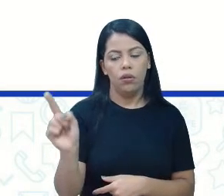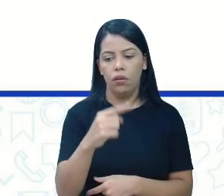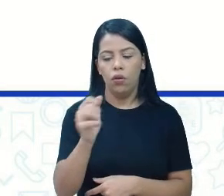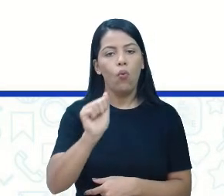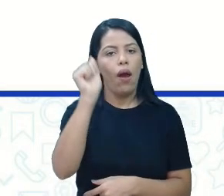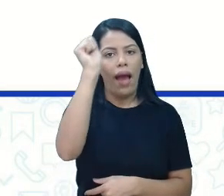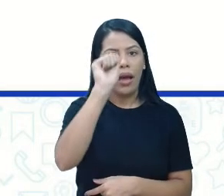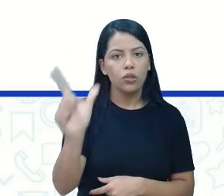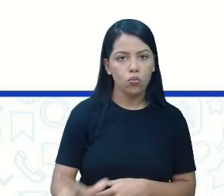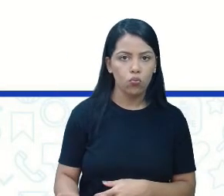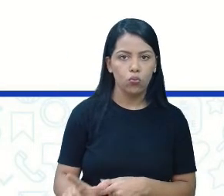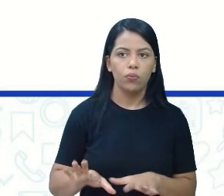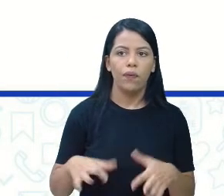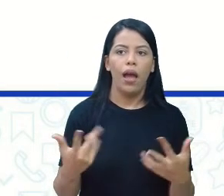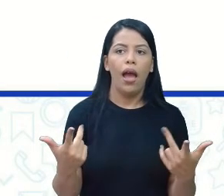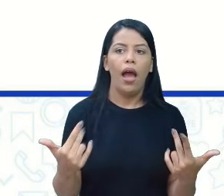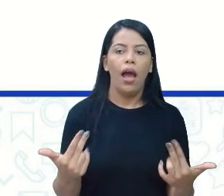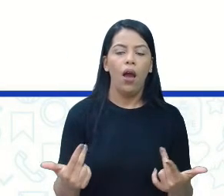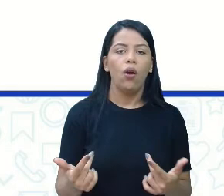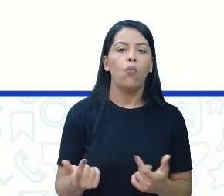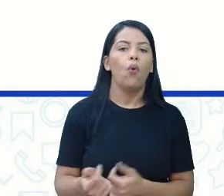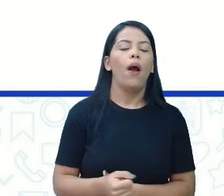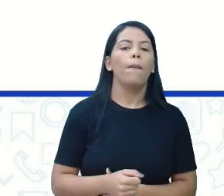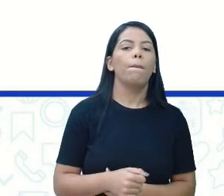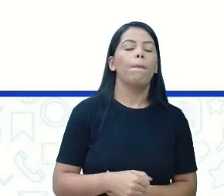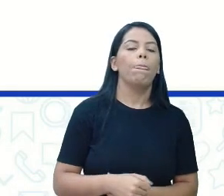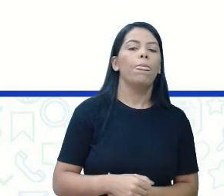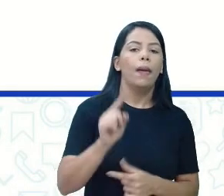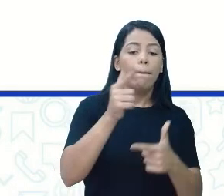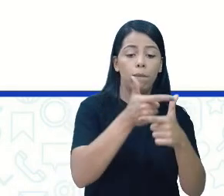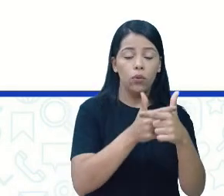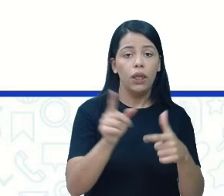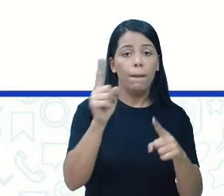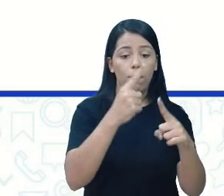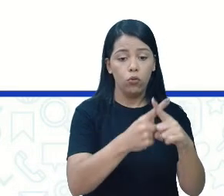2. Faz a mesma coisa agora com os múltiplos de 3